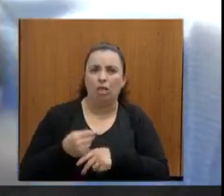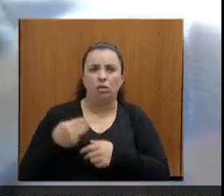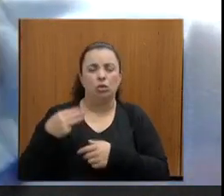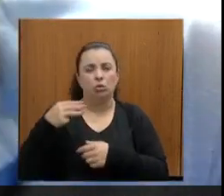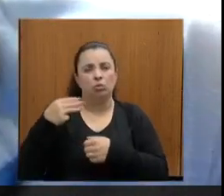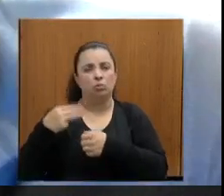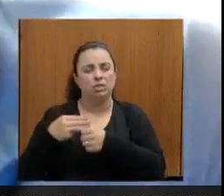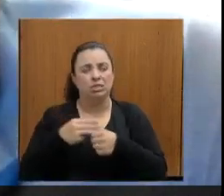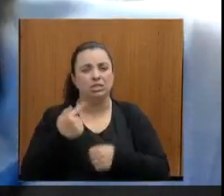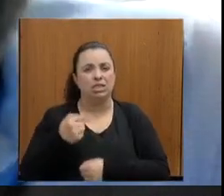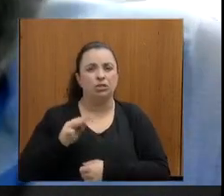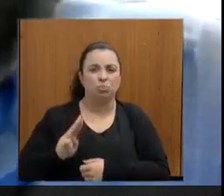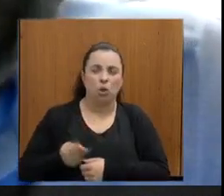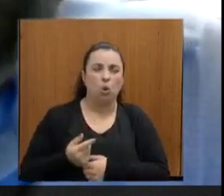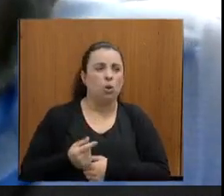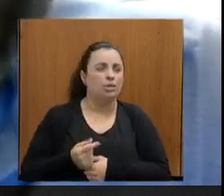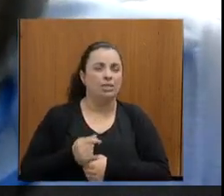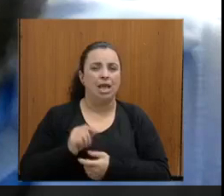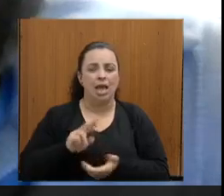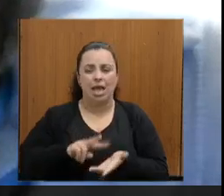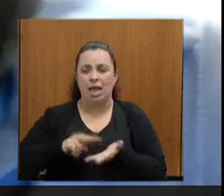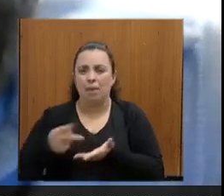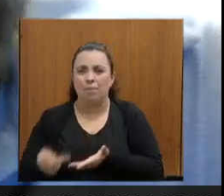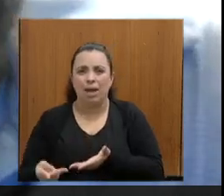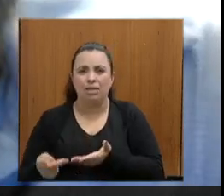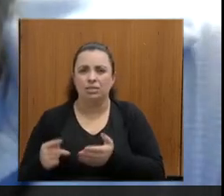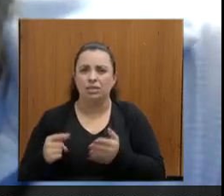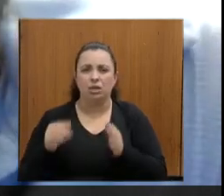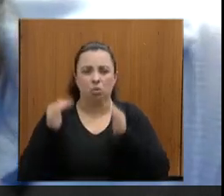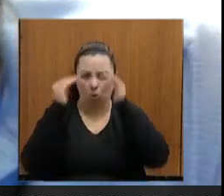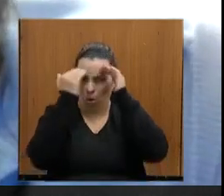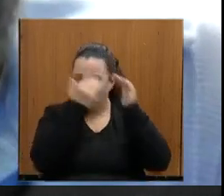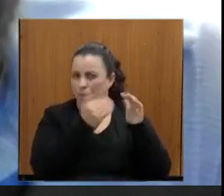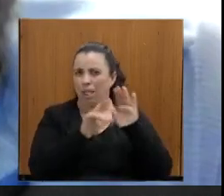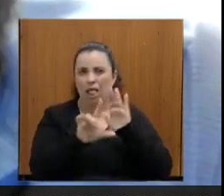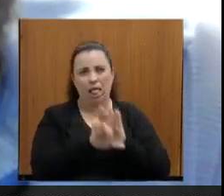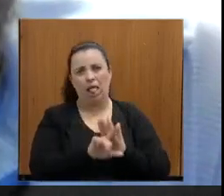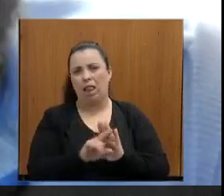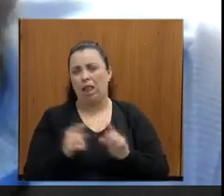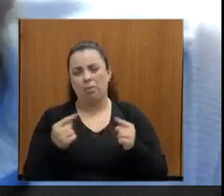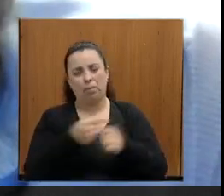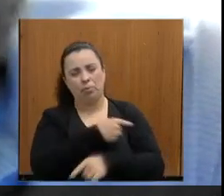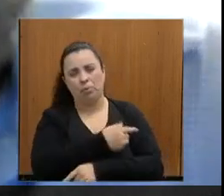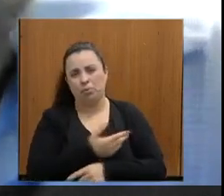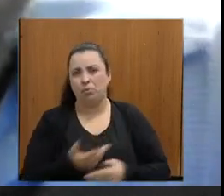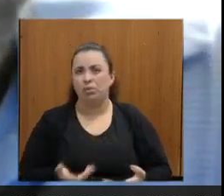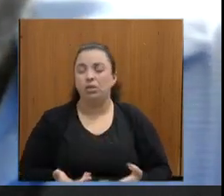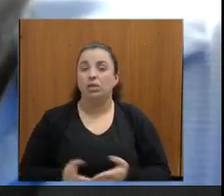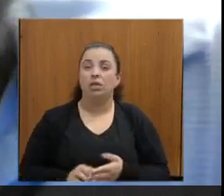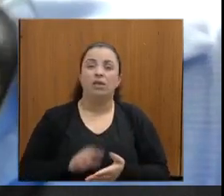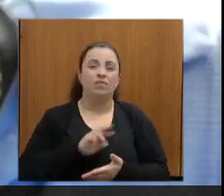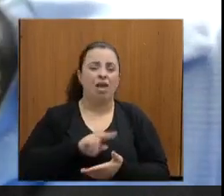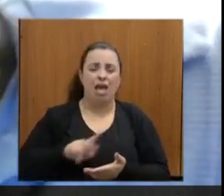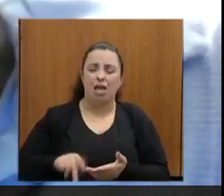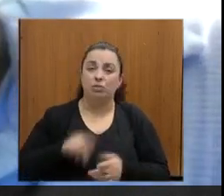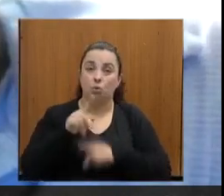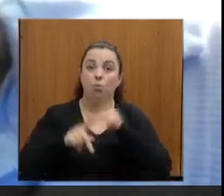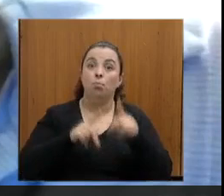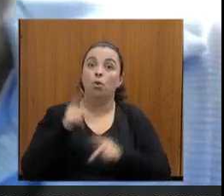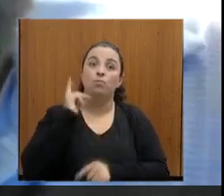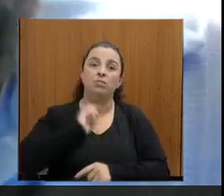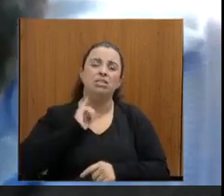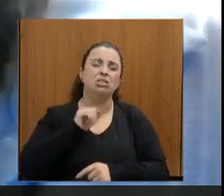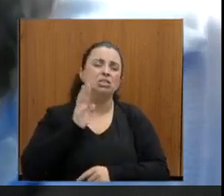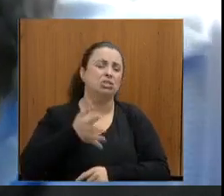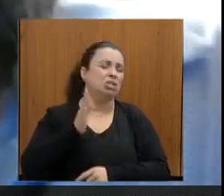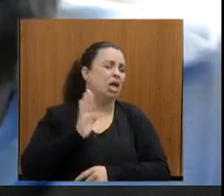repasse de funcional tá lote de 7 bilhões de saúde do governo atual Jackson ensino pago os meninos As meninas já sabem